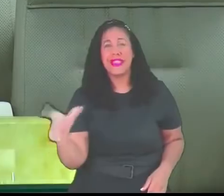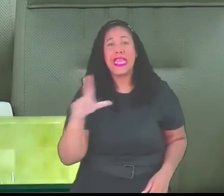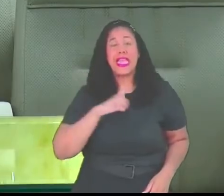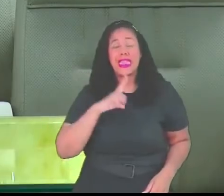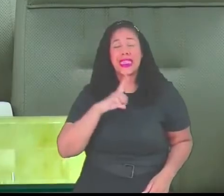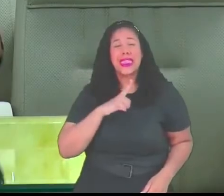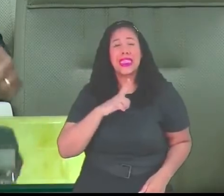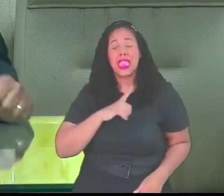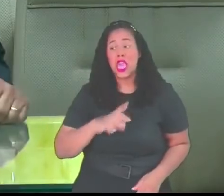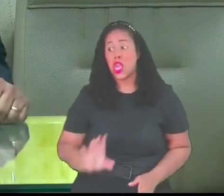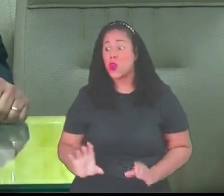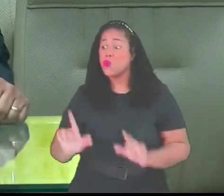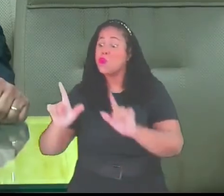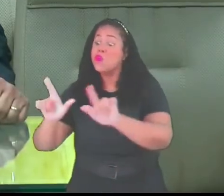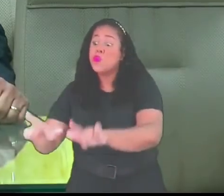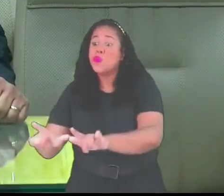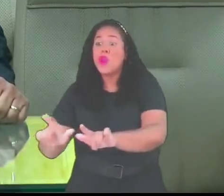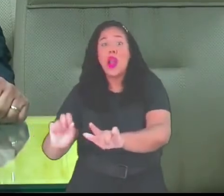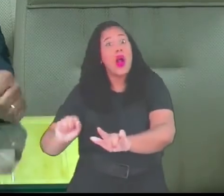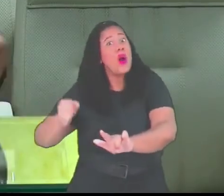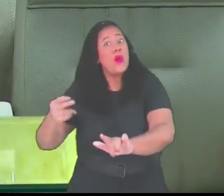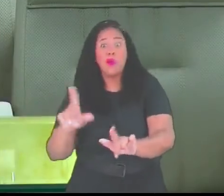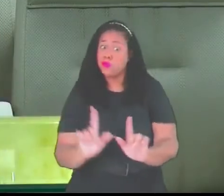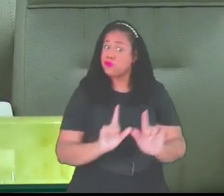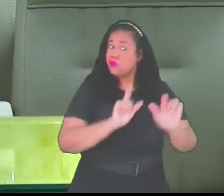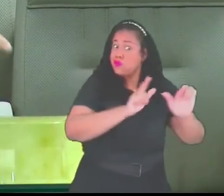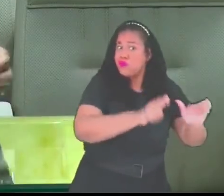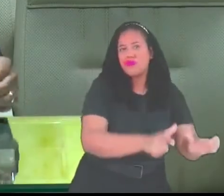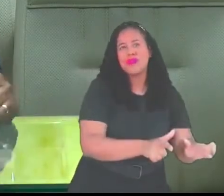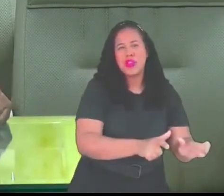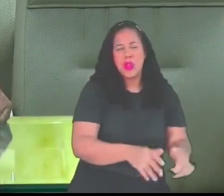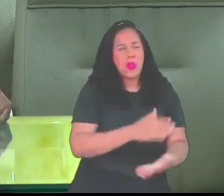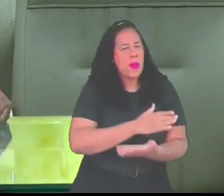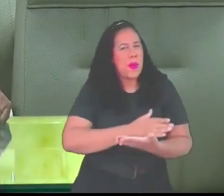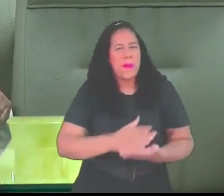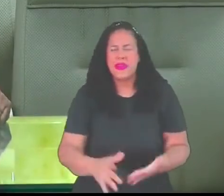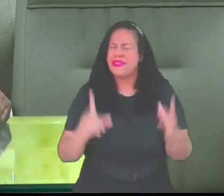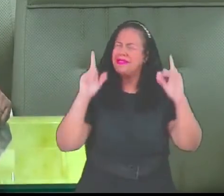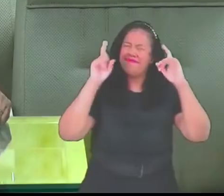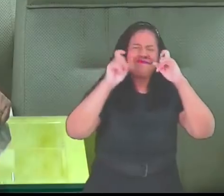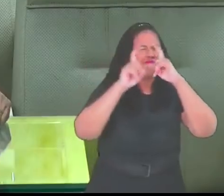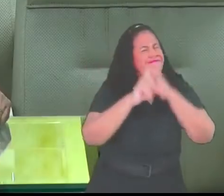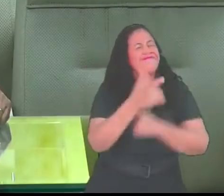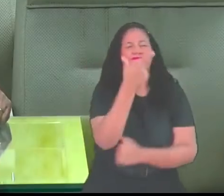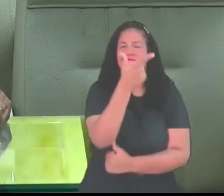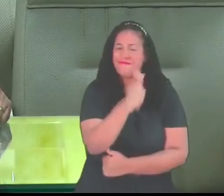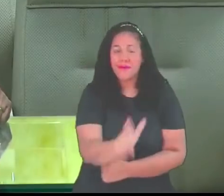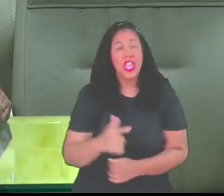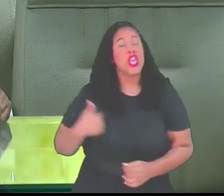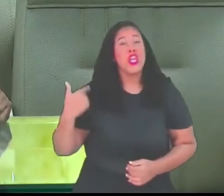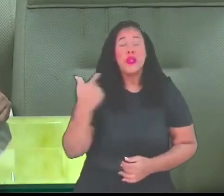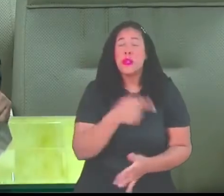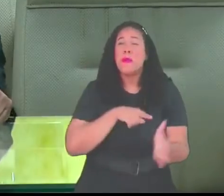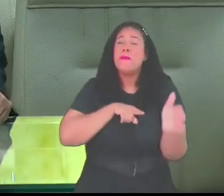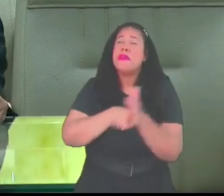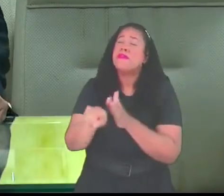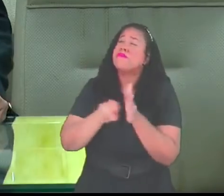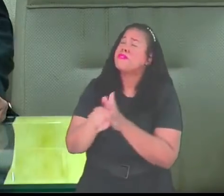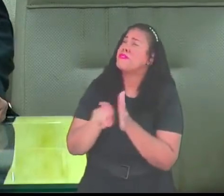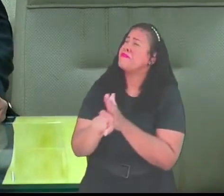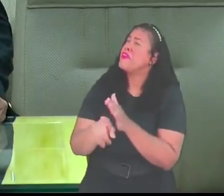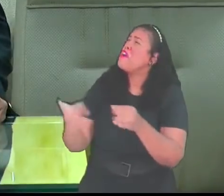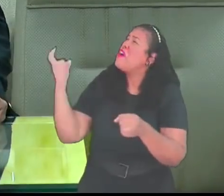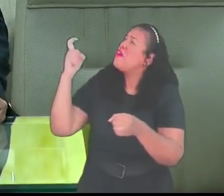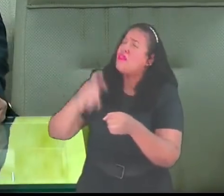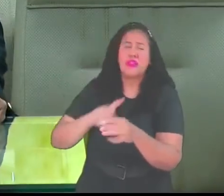ponto ou outro começa a inflamar novamente. E a gente pergunta, vai voltar tudo